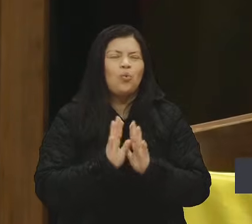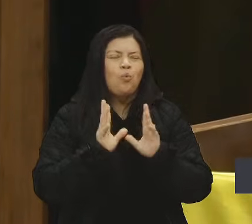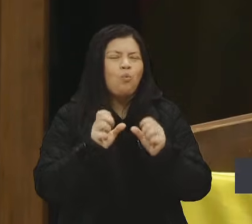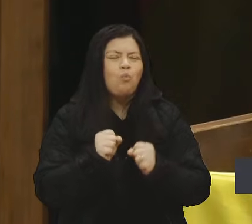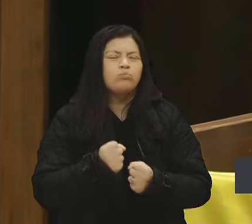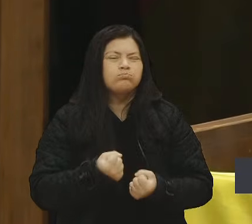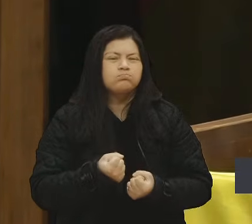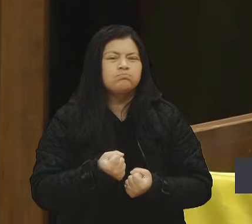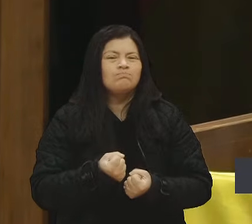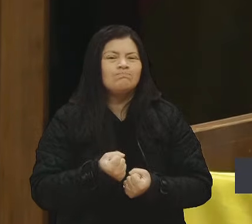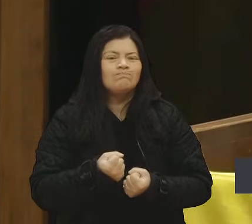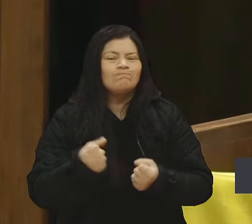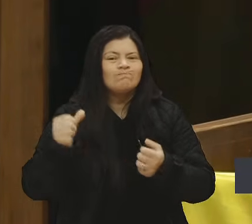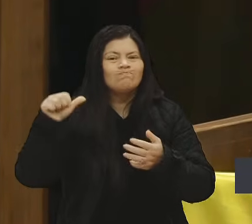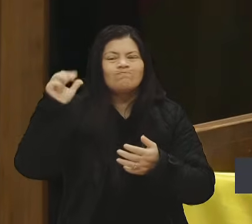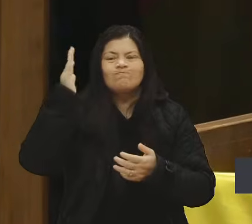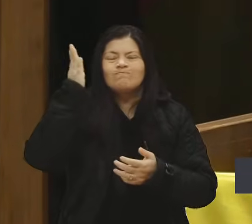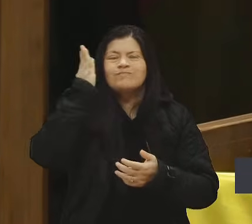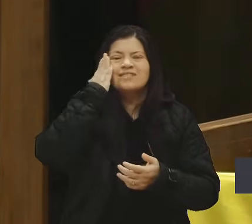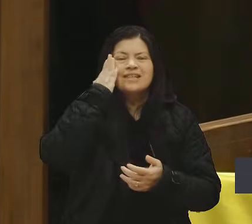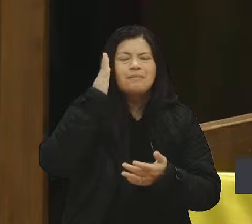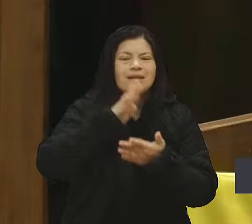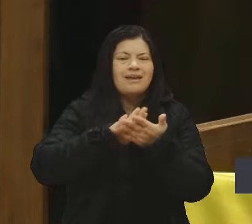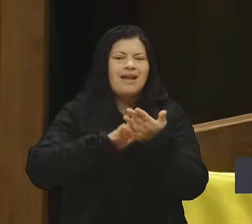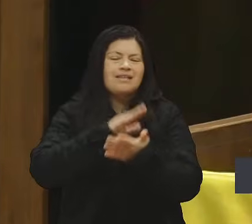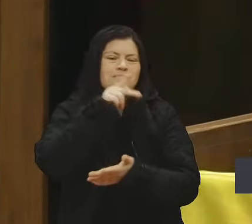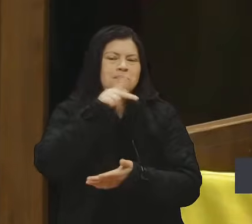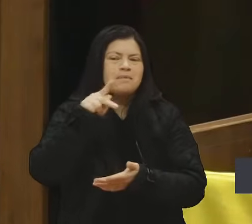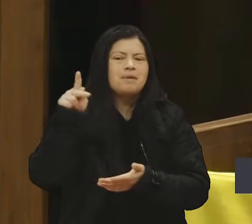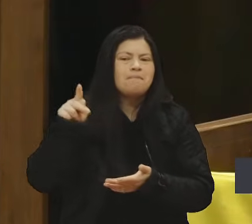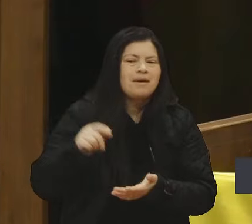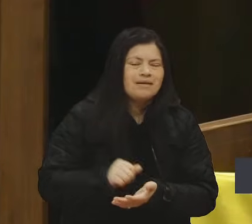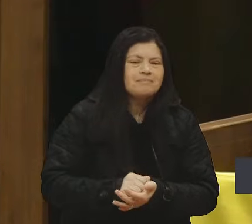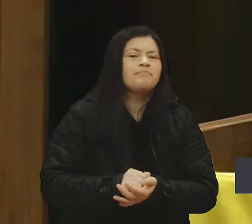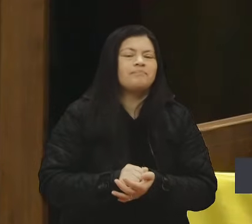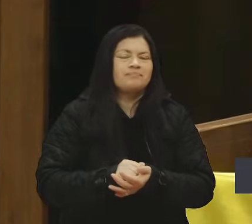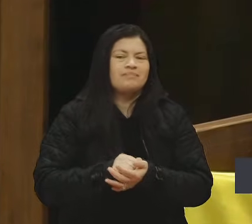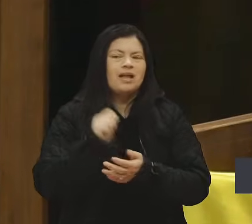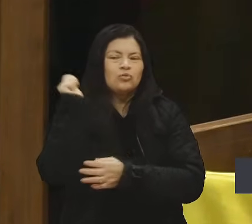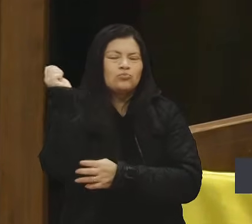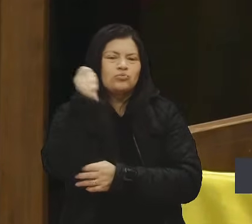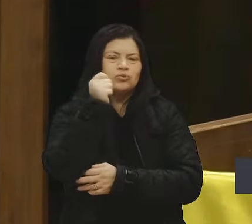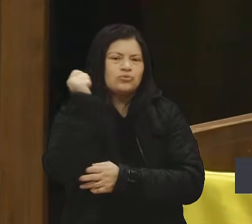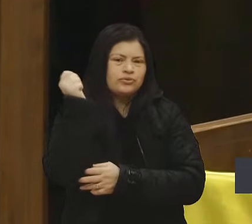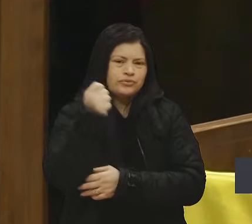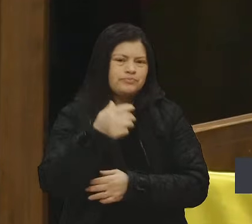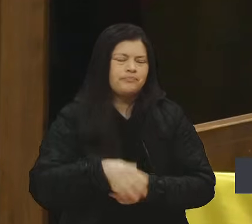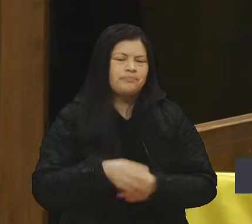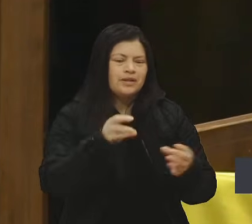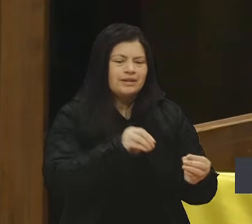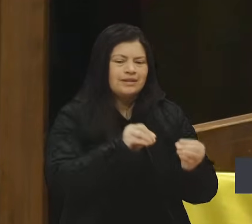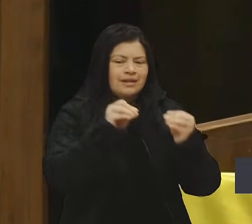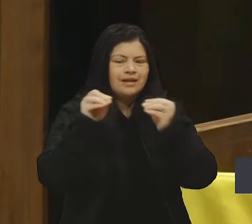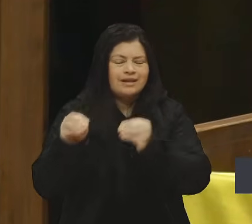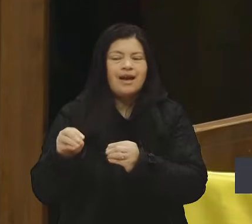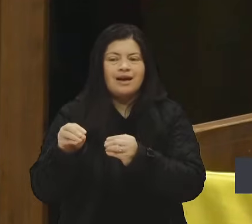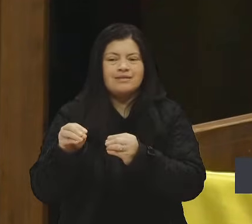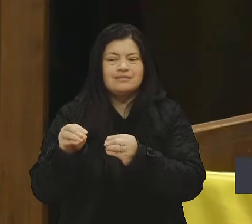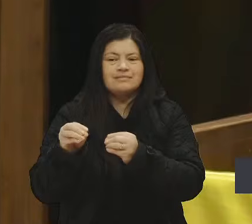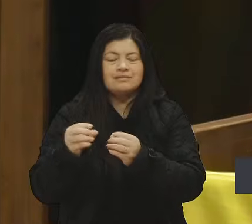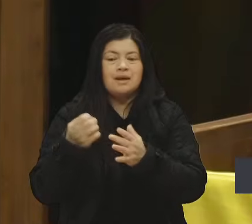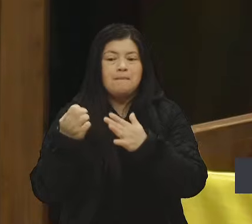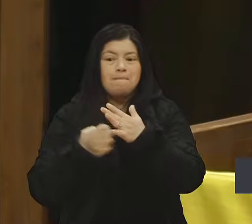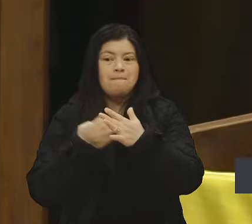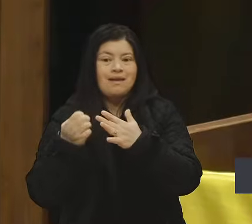é prejudicial as PPPs para a educação pública do Rio Grande do Sul. Entregar para a iniciativa privada em